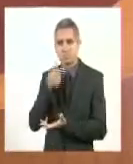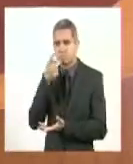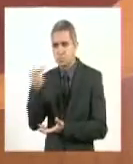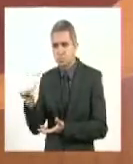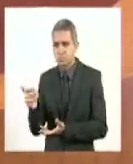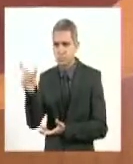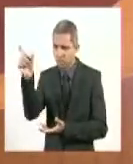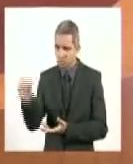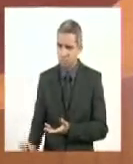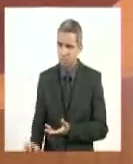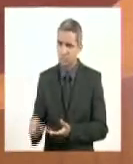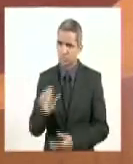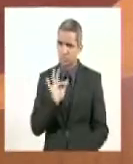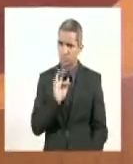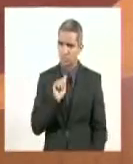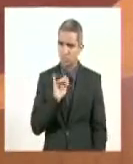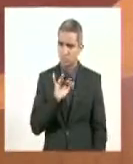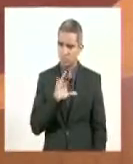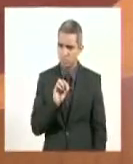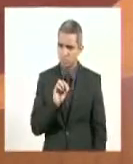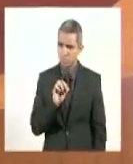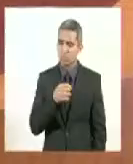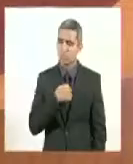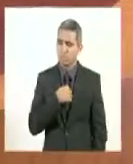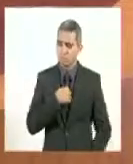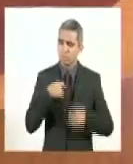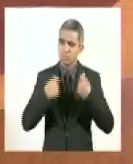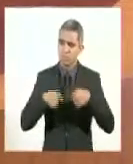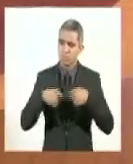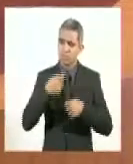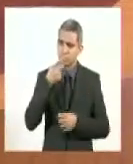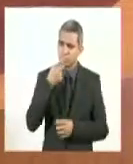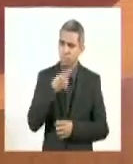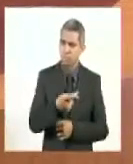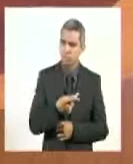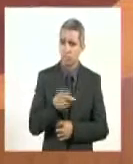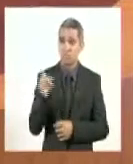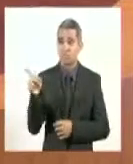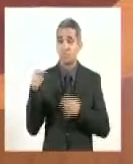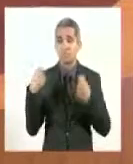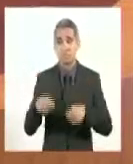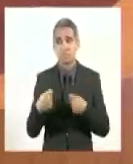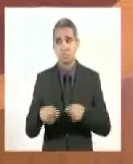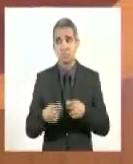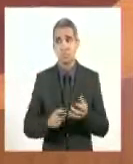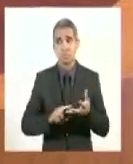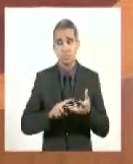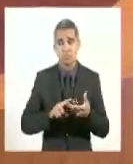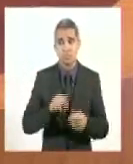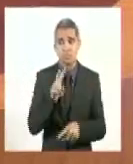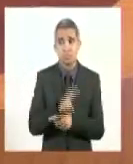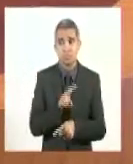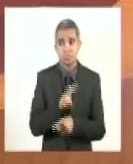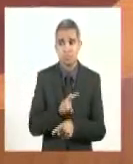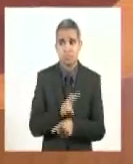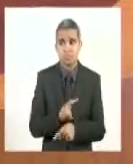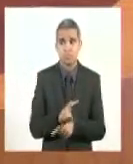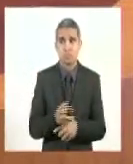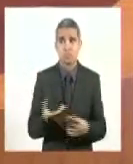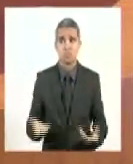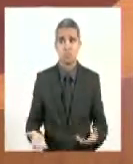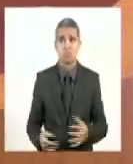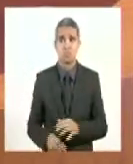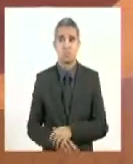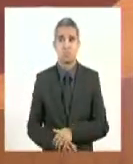deputado Fábio, eu não tenho como não falar. Procure elementos para fazer as defesas. Porque